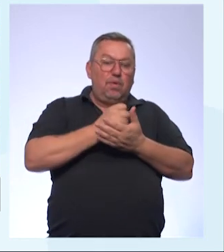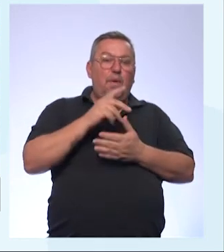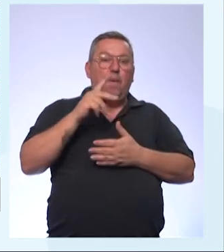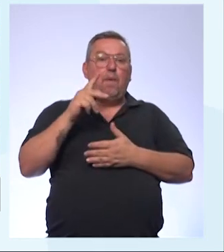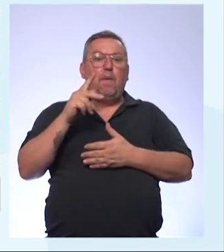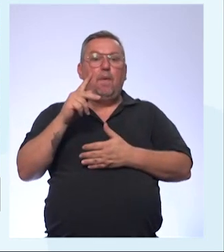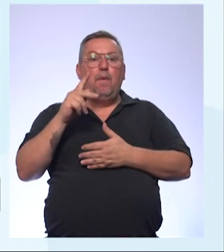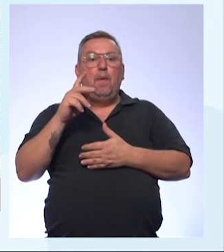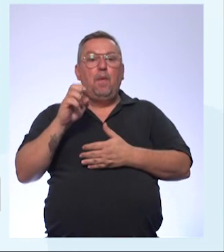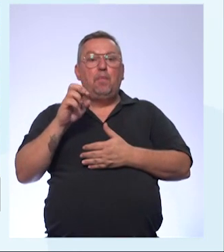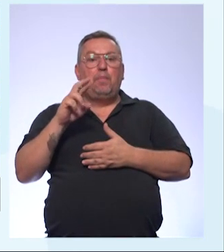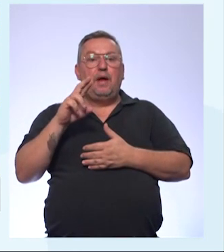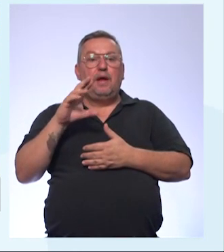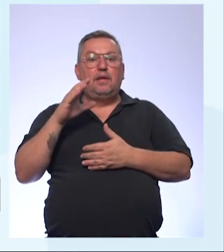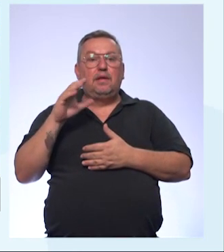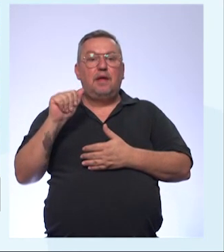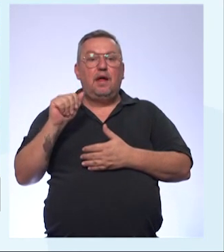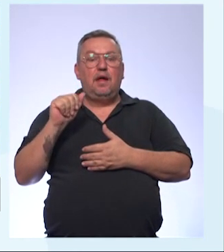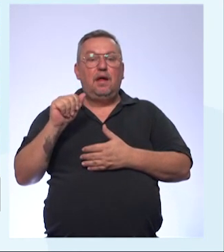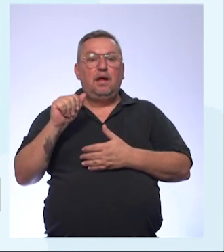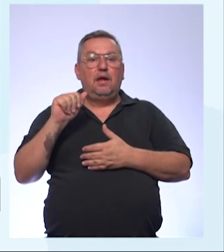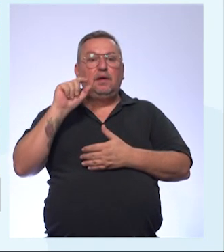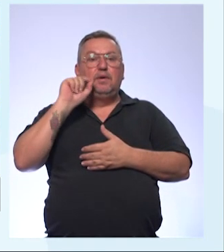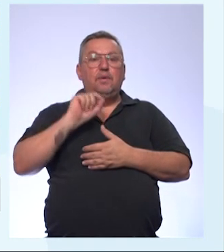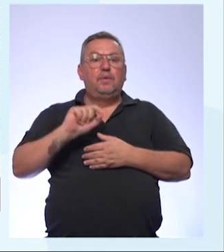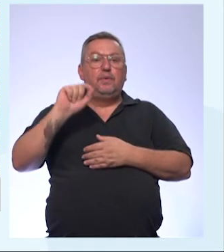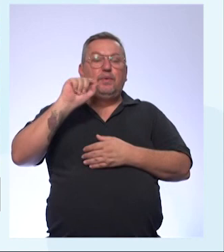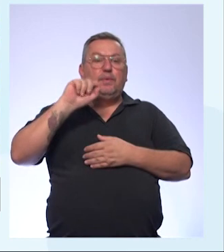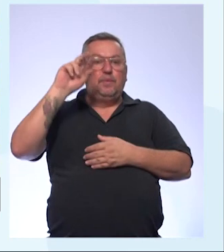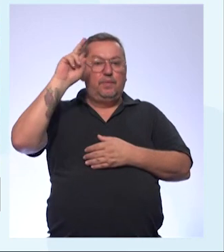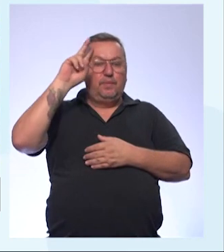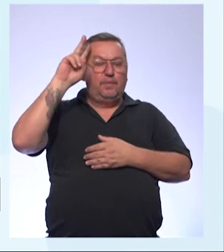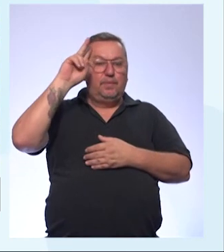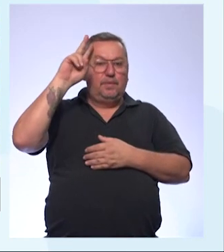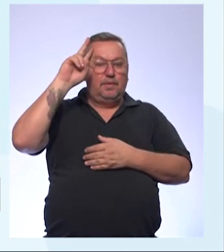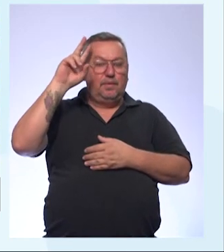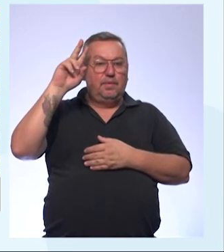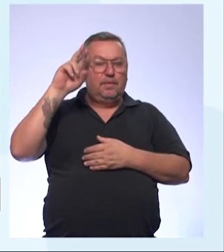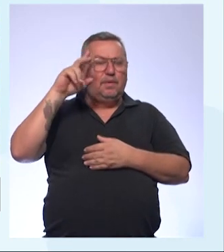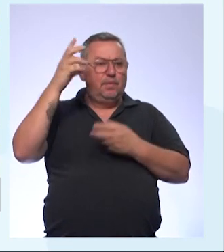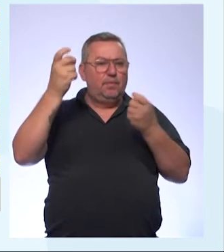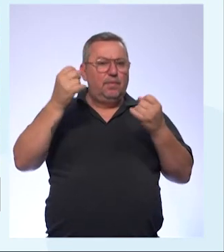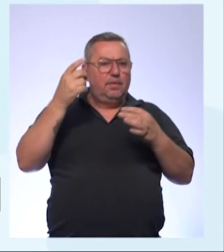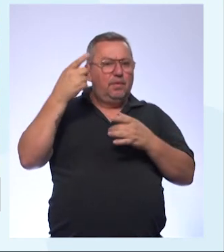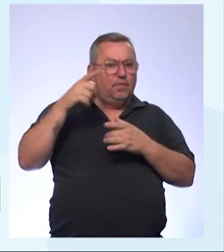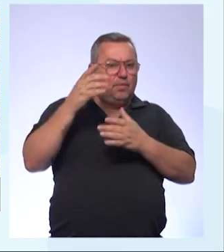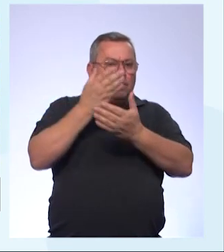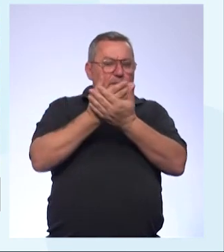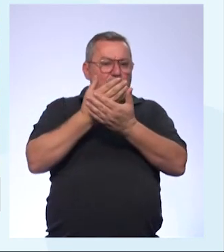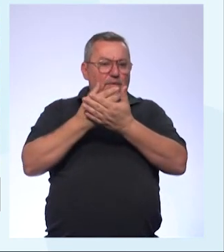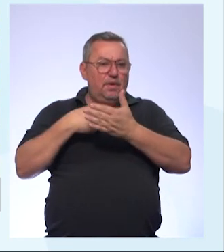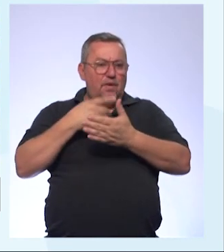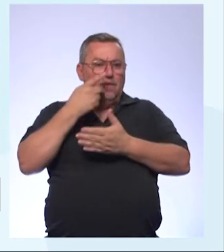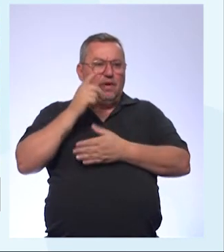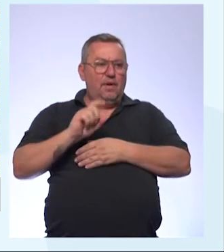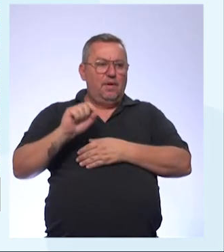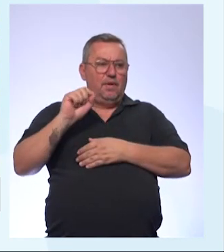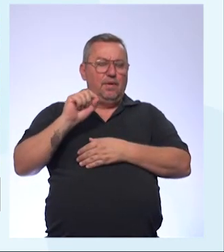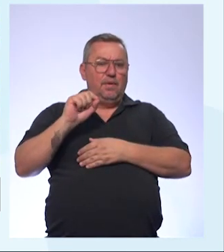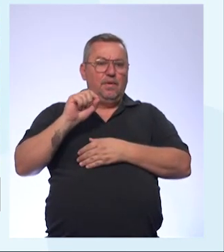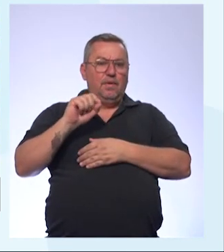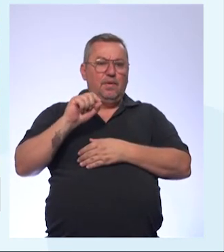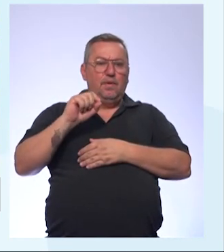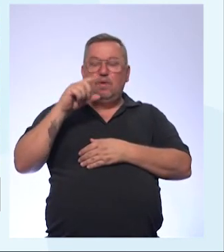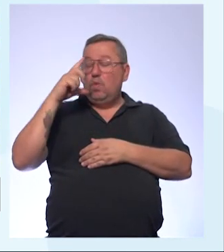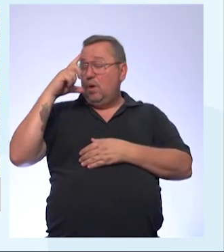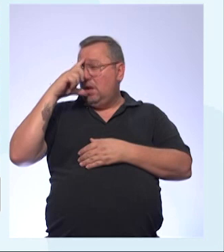Foram conquistados pelos persas. E aí, vocês se lembram da história que eu contei na última aula, que eu falei para vocês assim, que o Alexandre